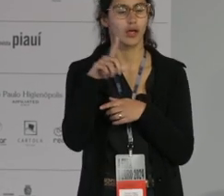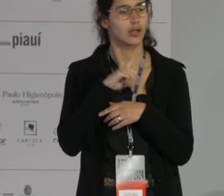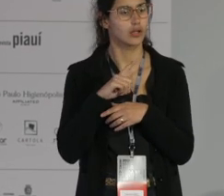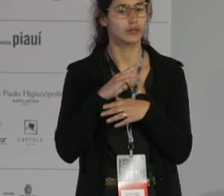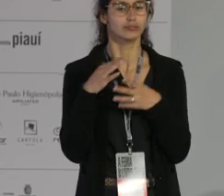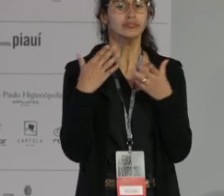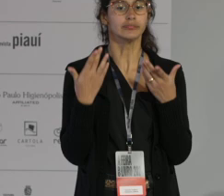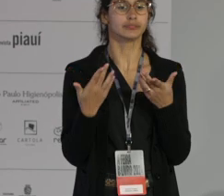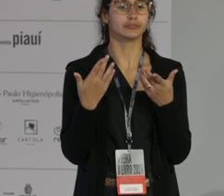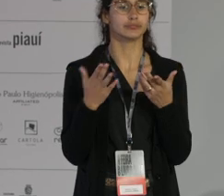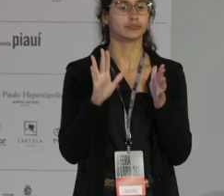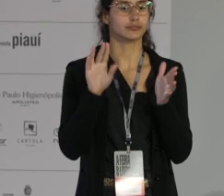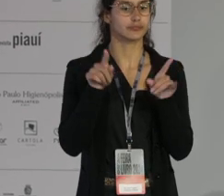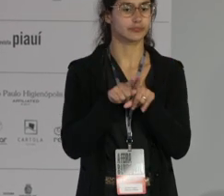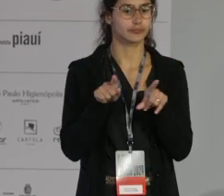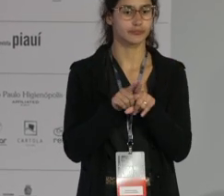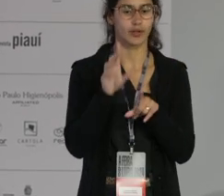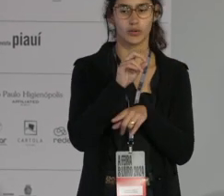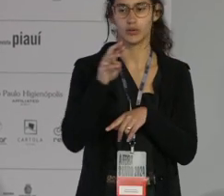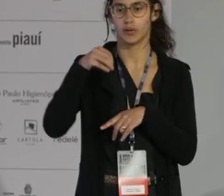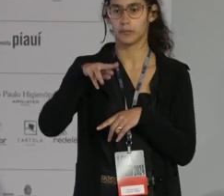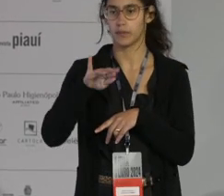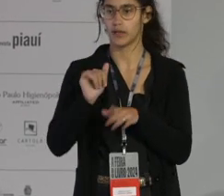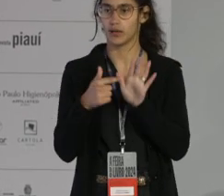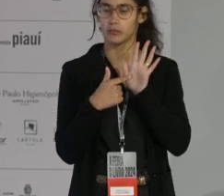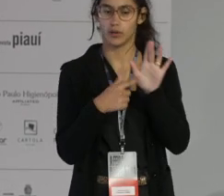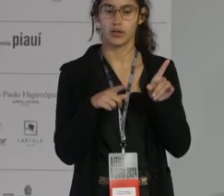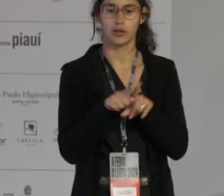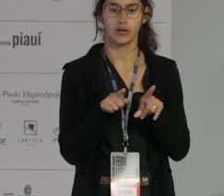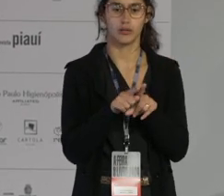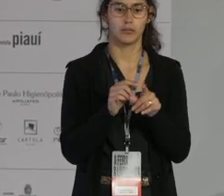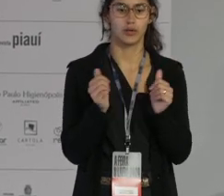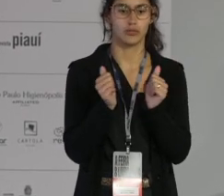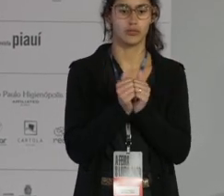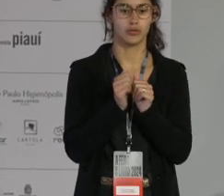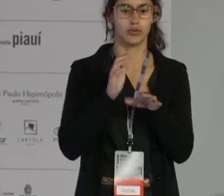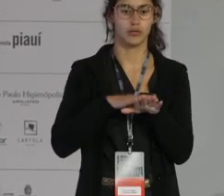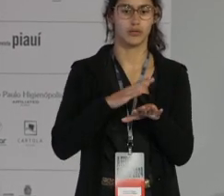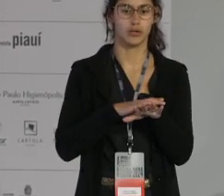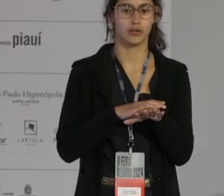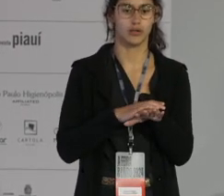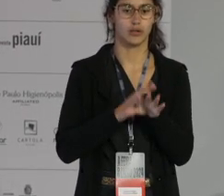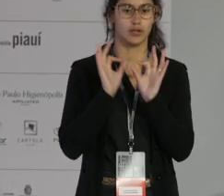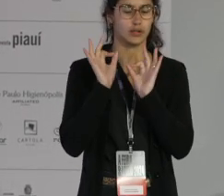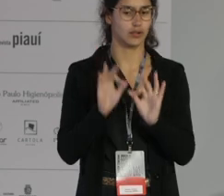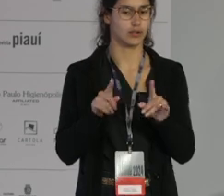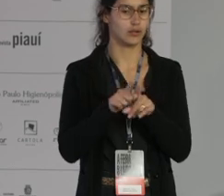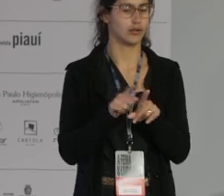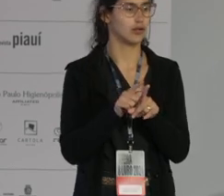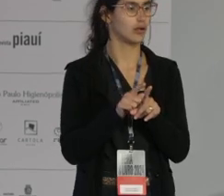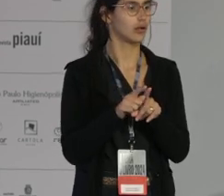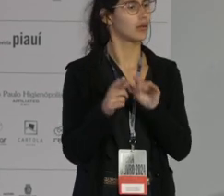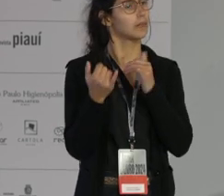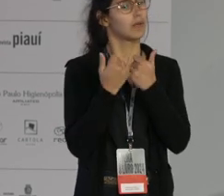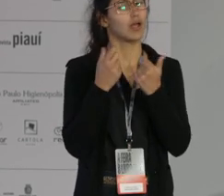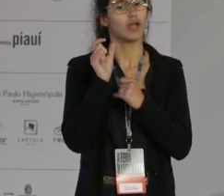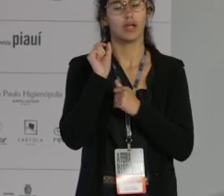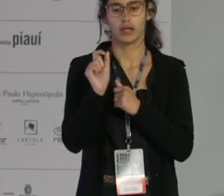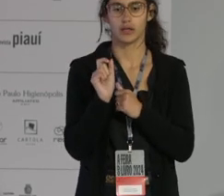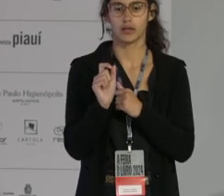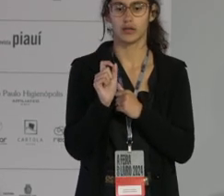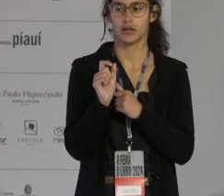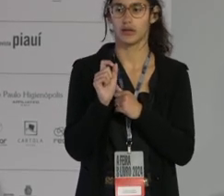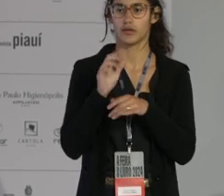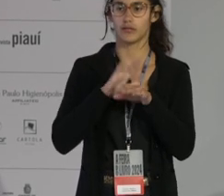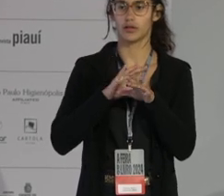E aí, mas justamente a doutora Marina aparece ali com uma, de uma forma muito incisiva e dizendo que, então, ela diz,